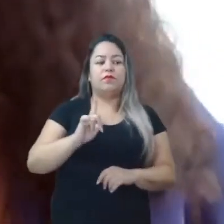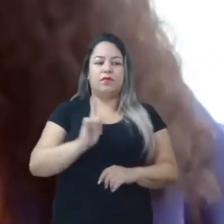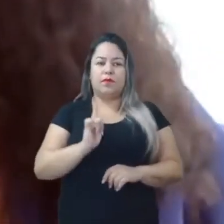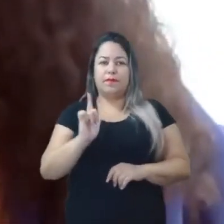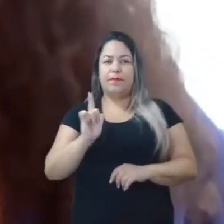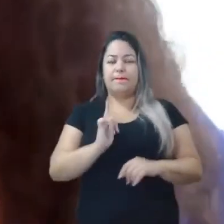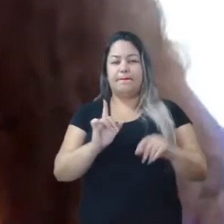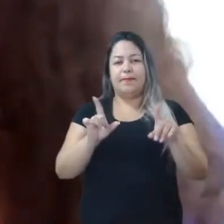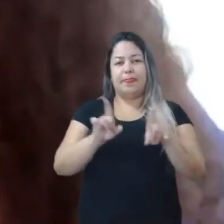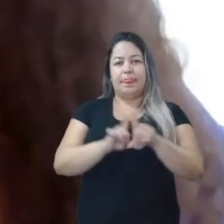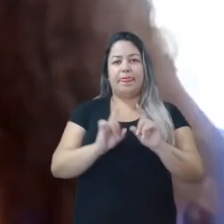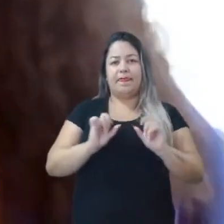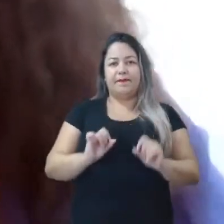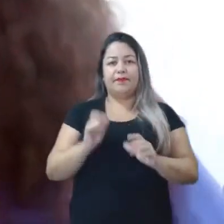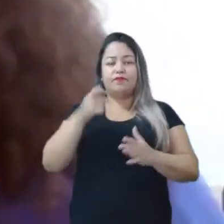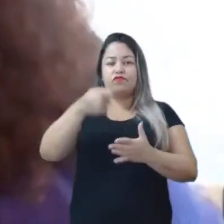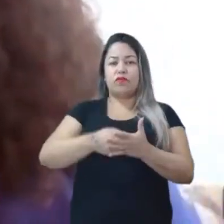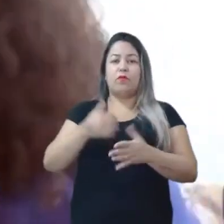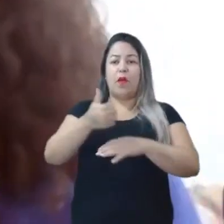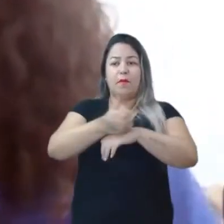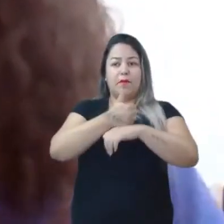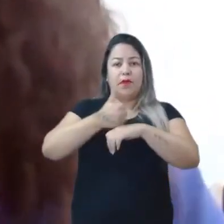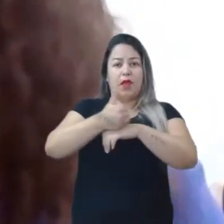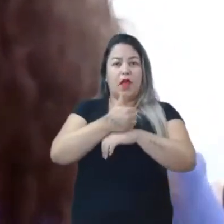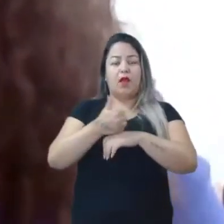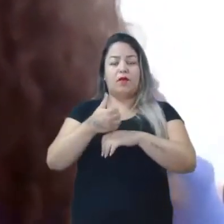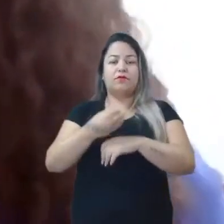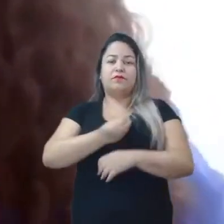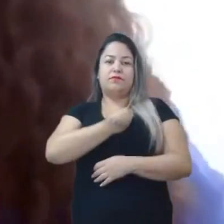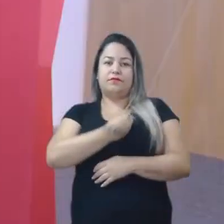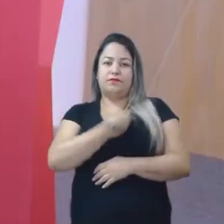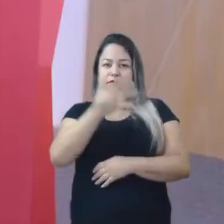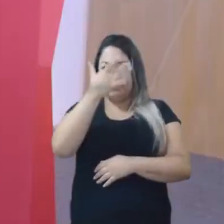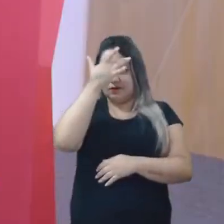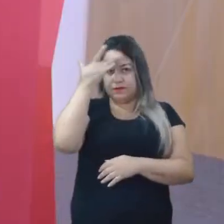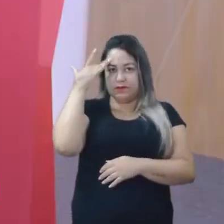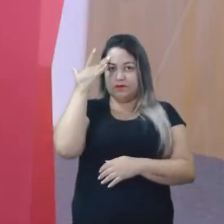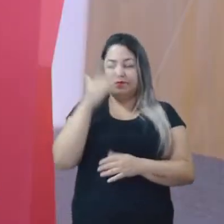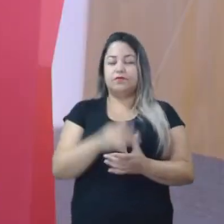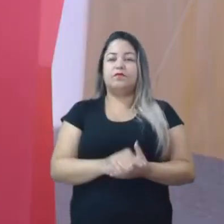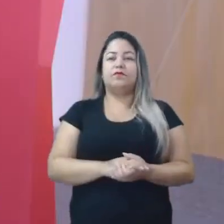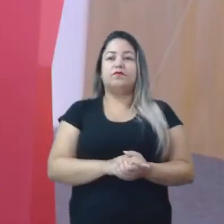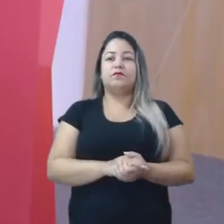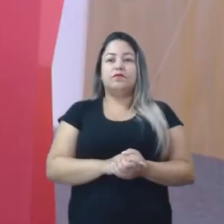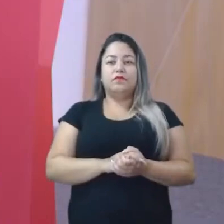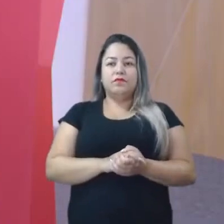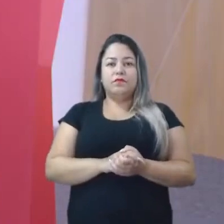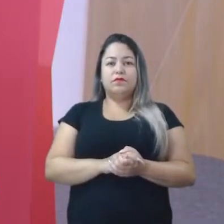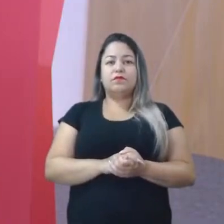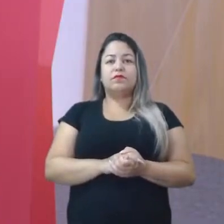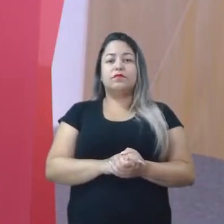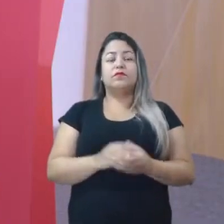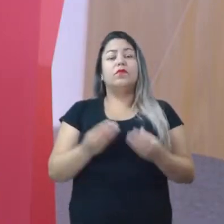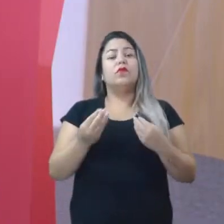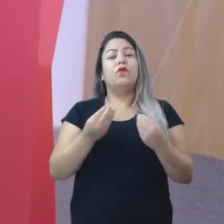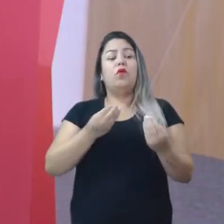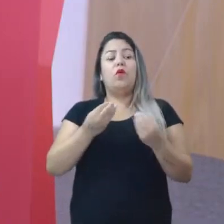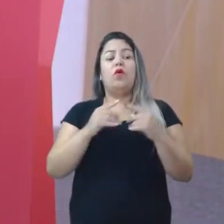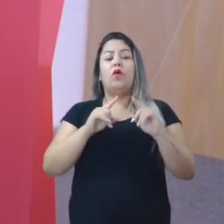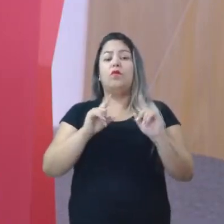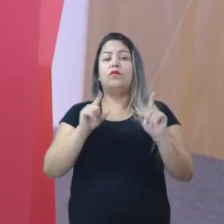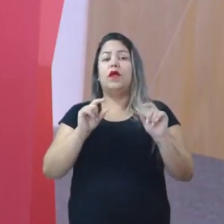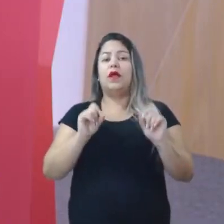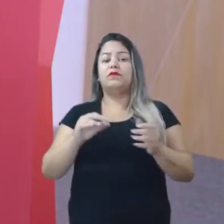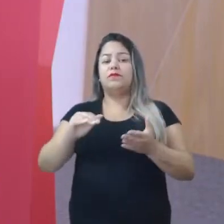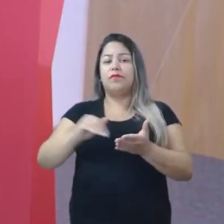realmente por garantir uma melhora na qualidade de vida dessas pessoas. Janaína, e como a